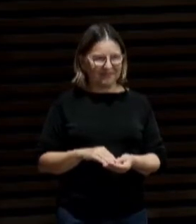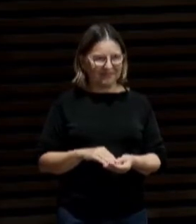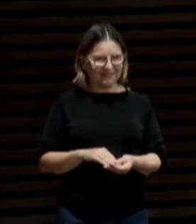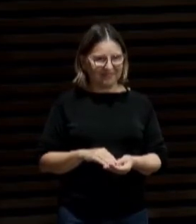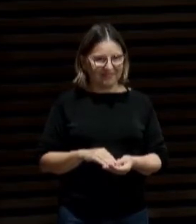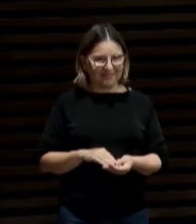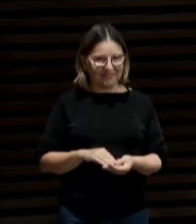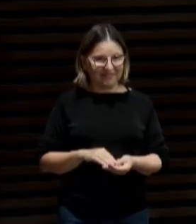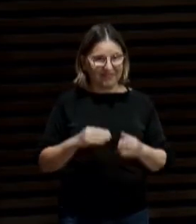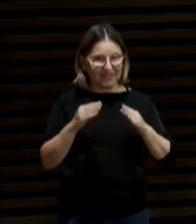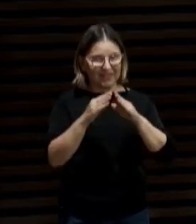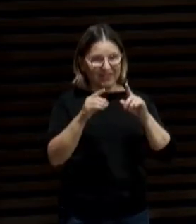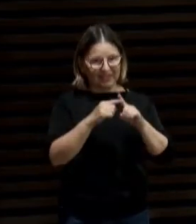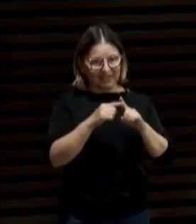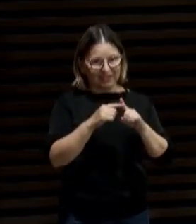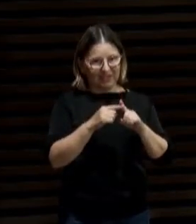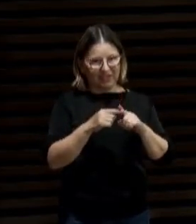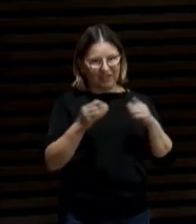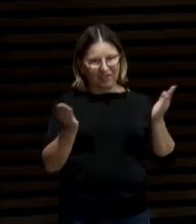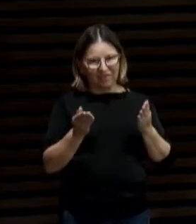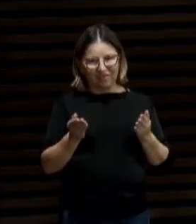E a igreja de hoje não olha para a palavra.